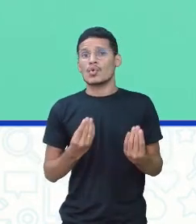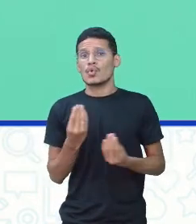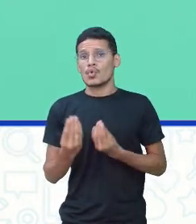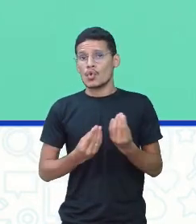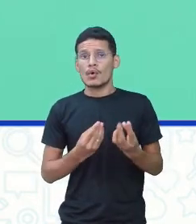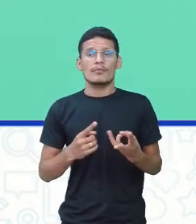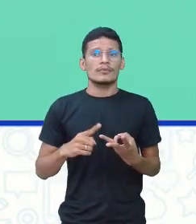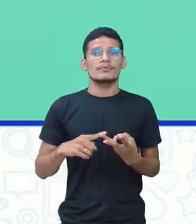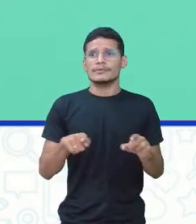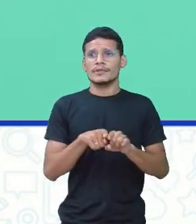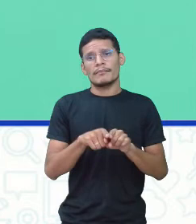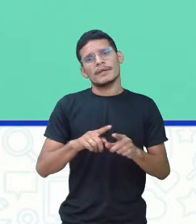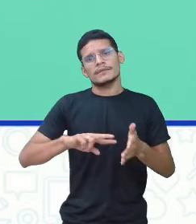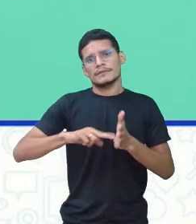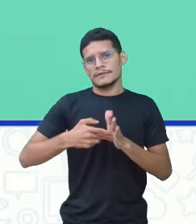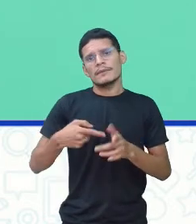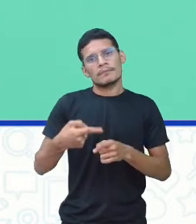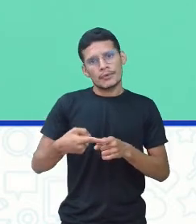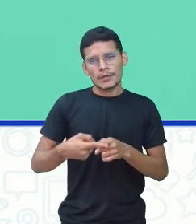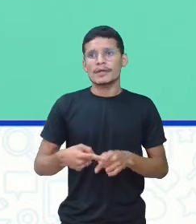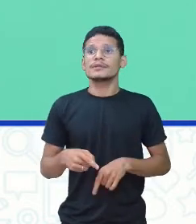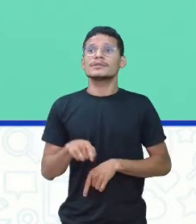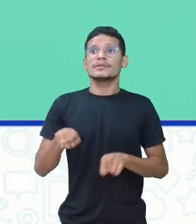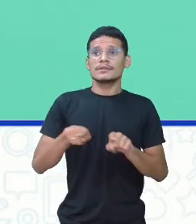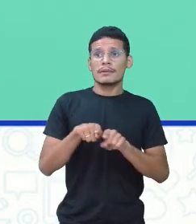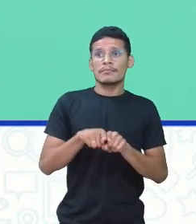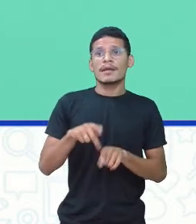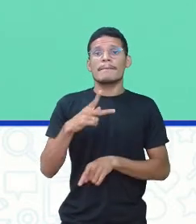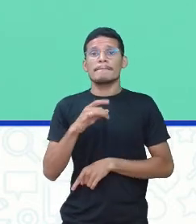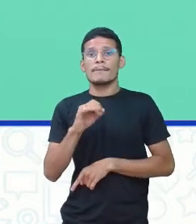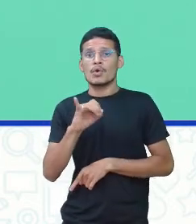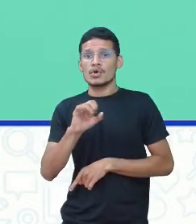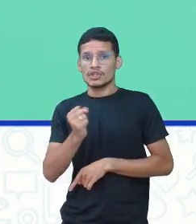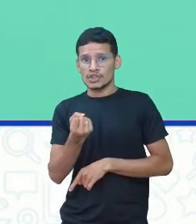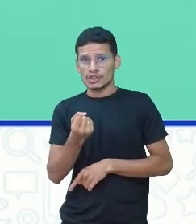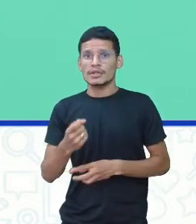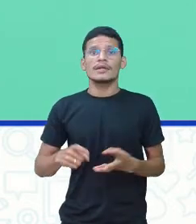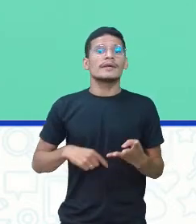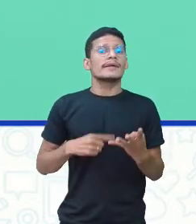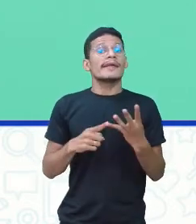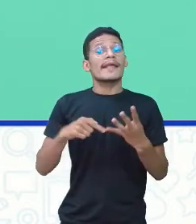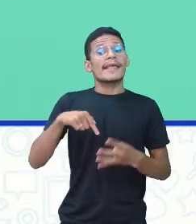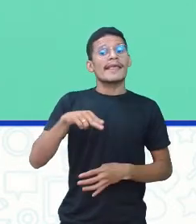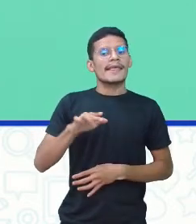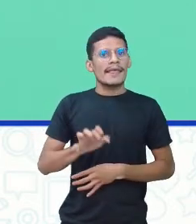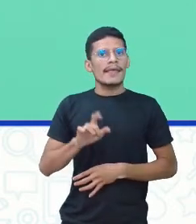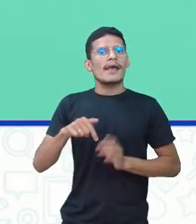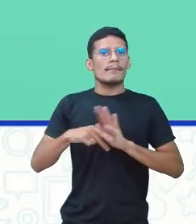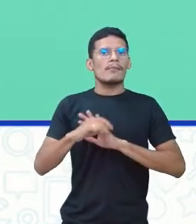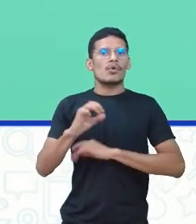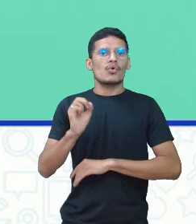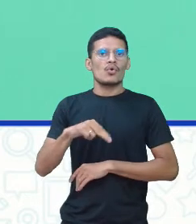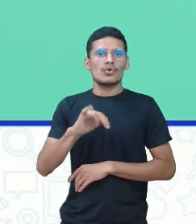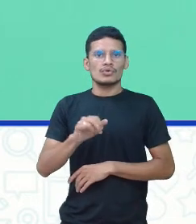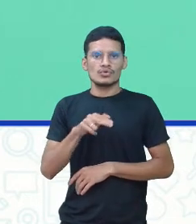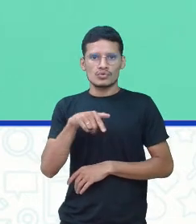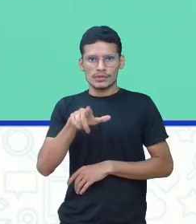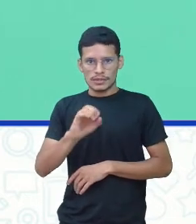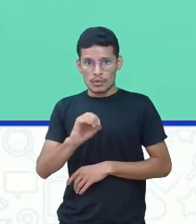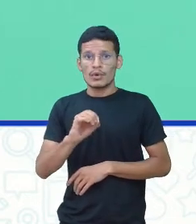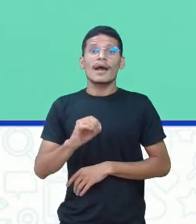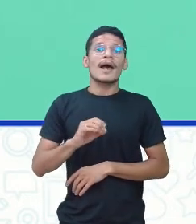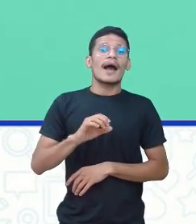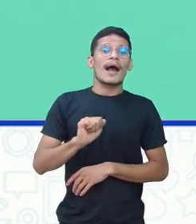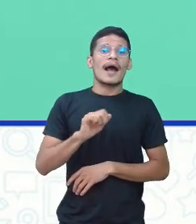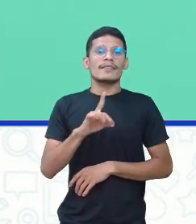dizer porquê, o pois, o que aqui de novo, e a gente tem o que como uma conjunção adverbial